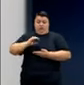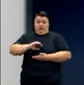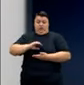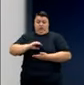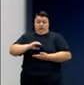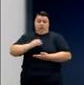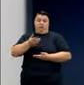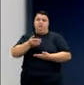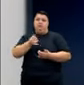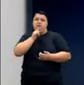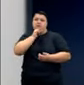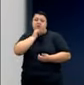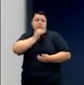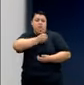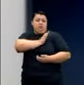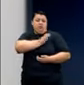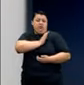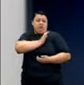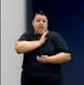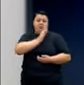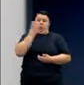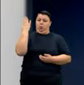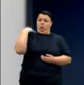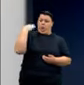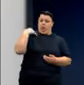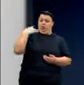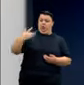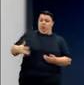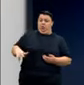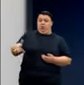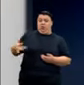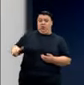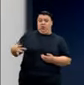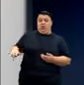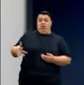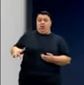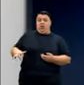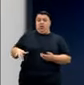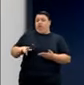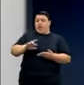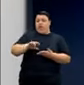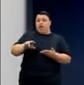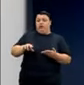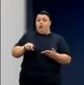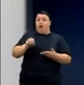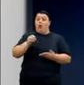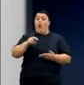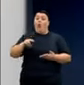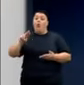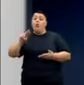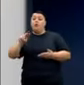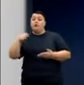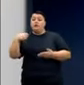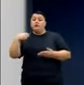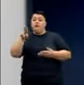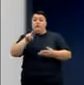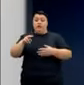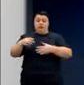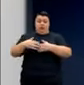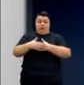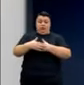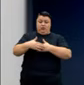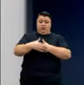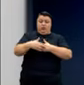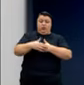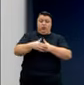como o coração, pulmão, rim, pâncreas, fígado, ou também a reposição de um tecido, como a medula